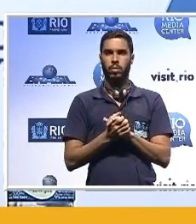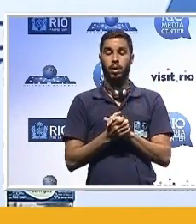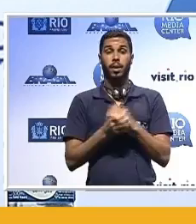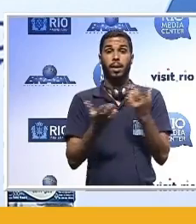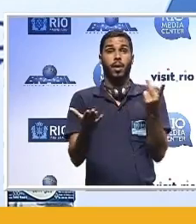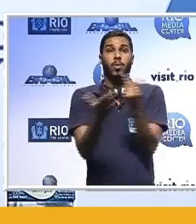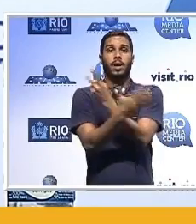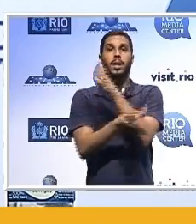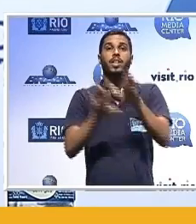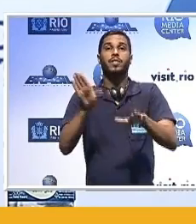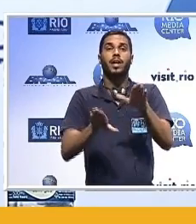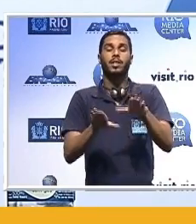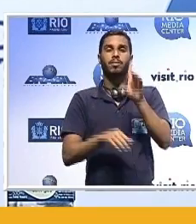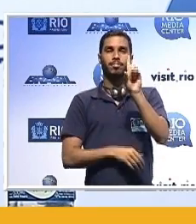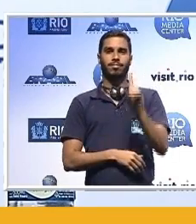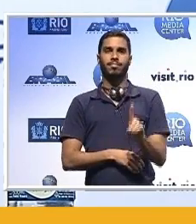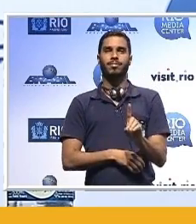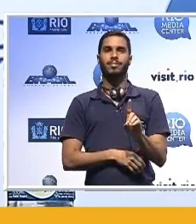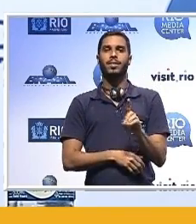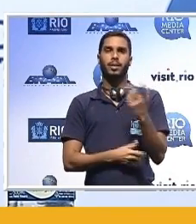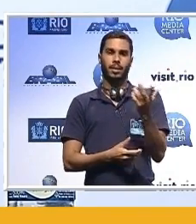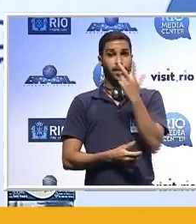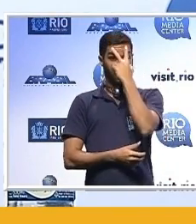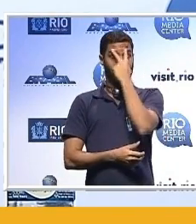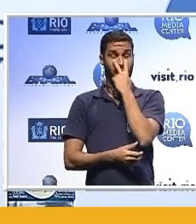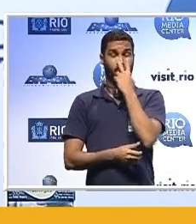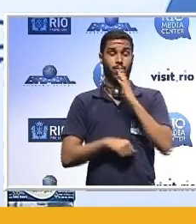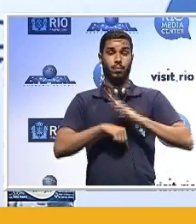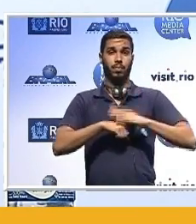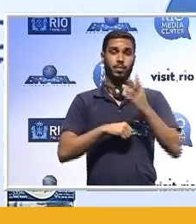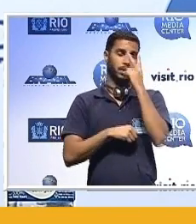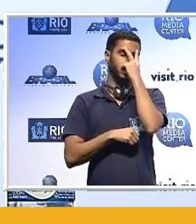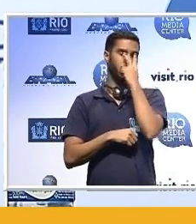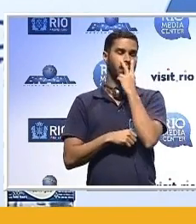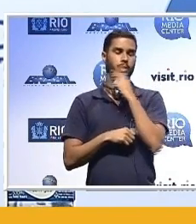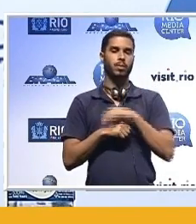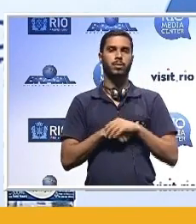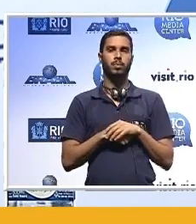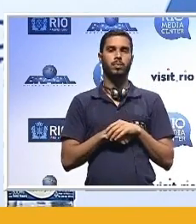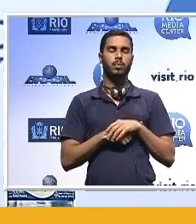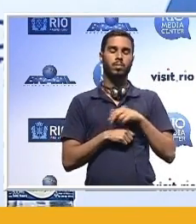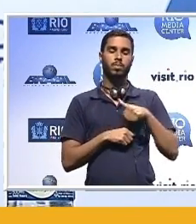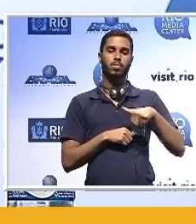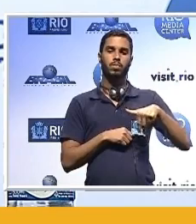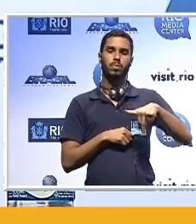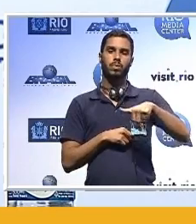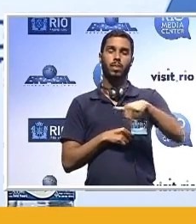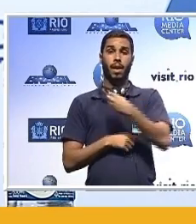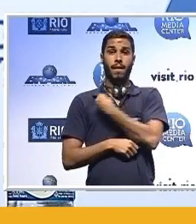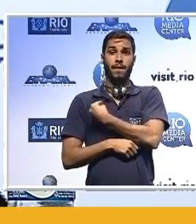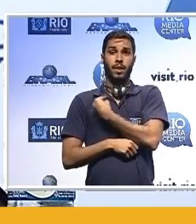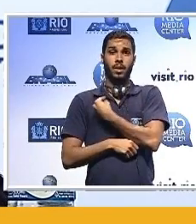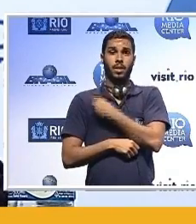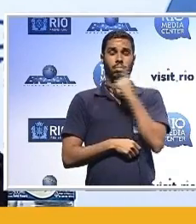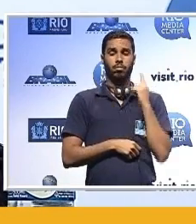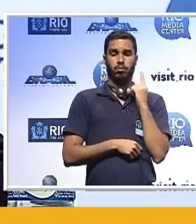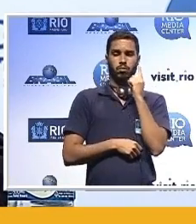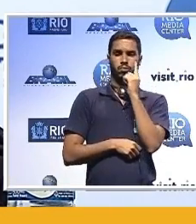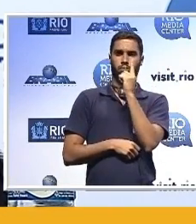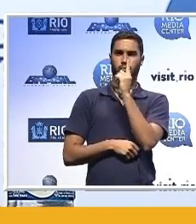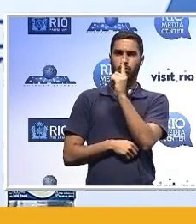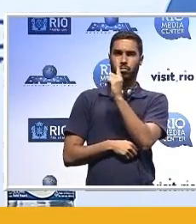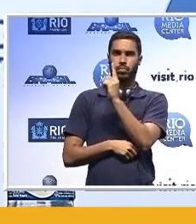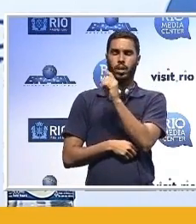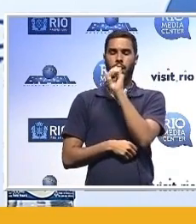o deficiente visual, ele coloca a vida dele colocar